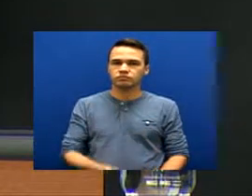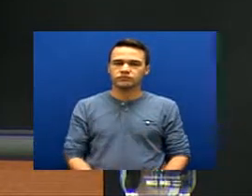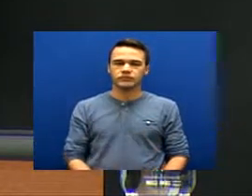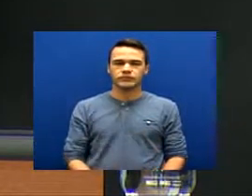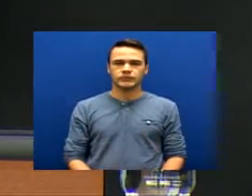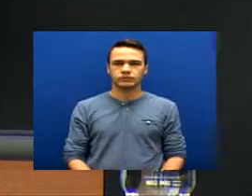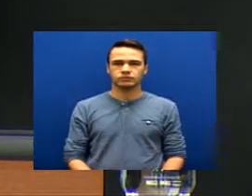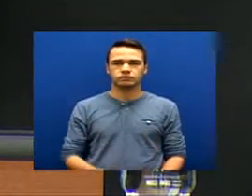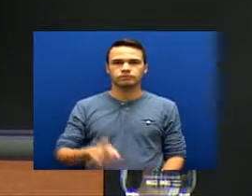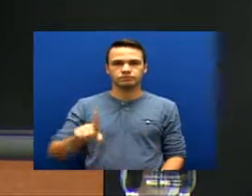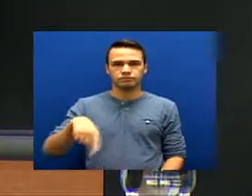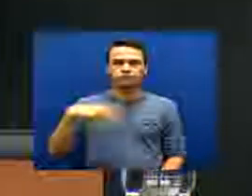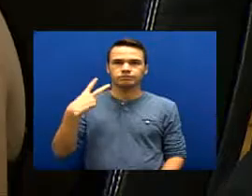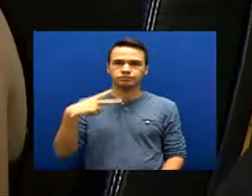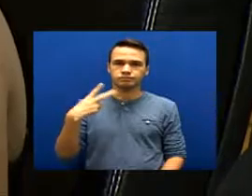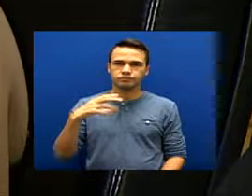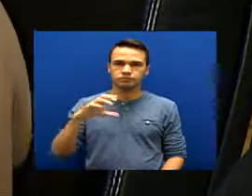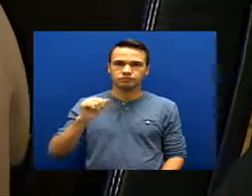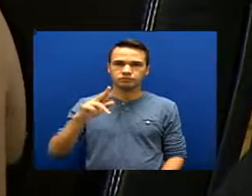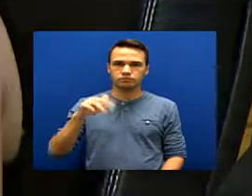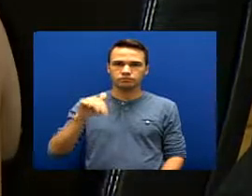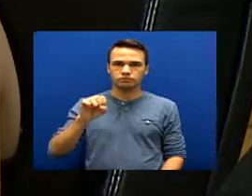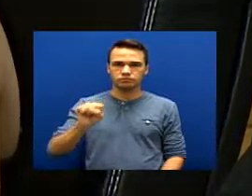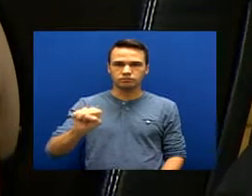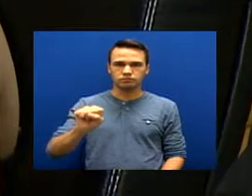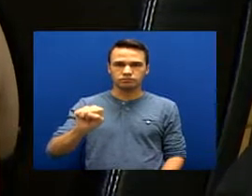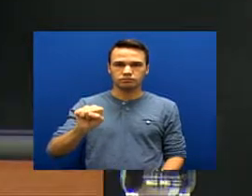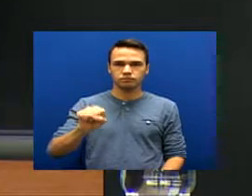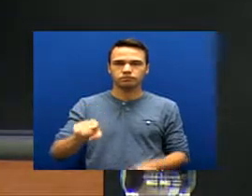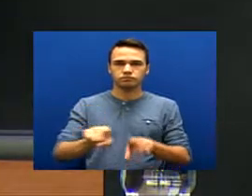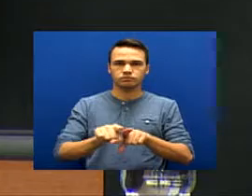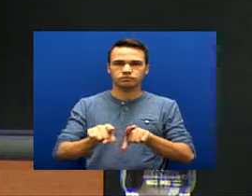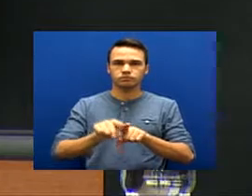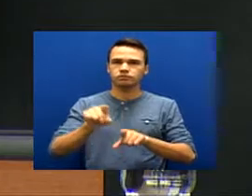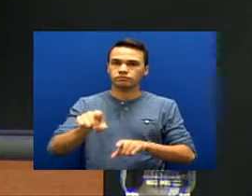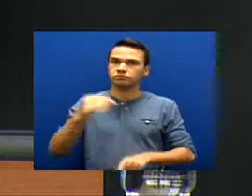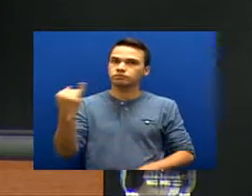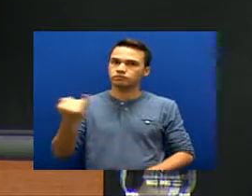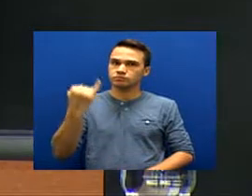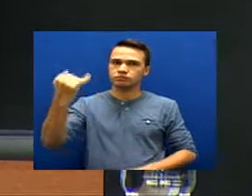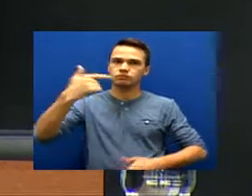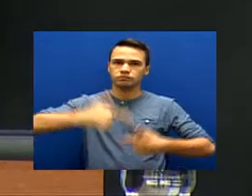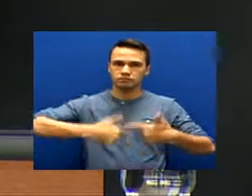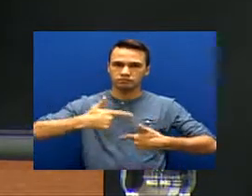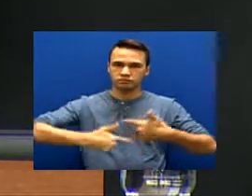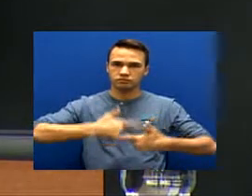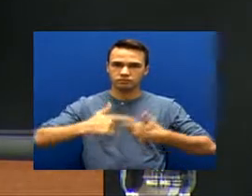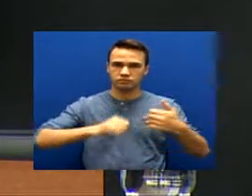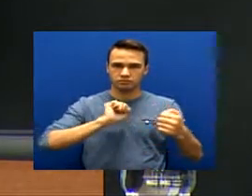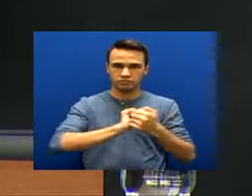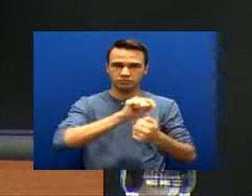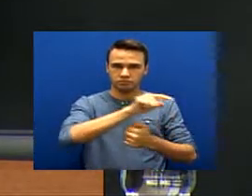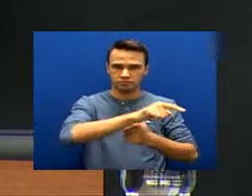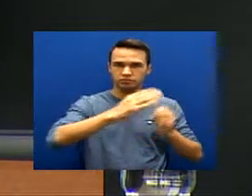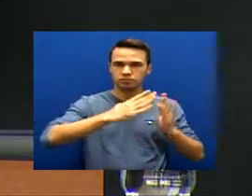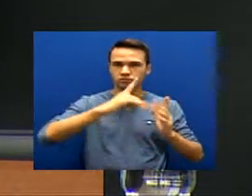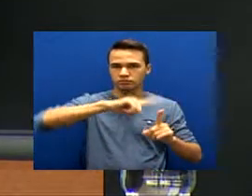na data mais, no dia mais próximo possível da data comemorativa ao Dia da Bíblia, que é o segundo